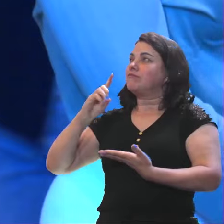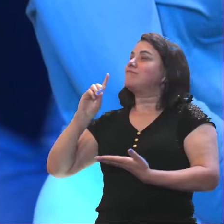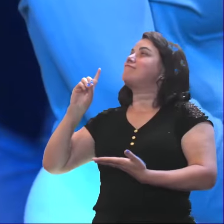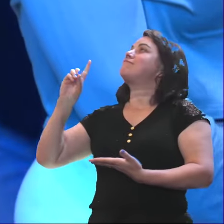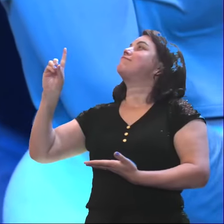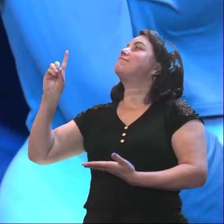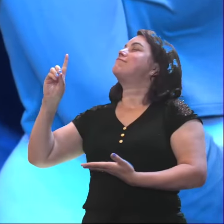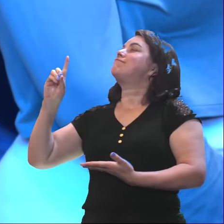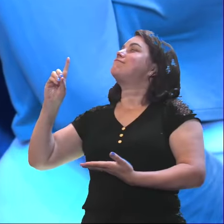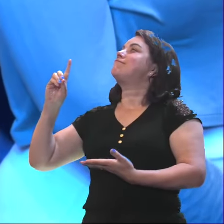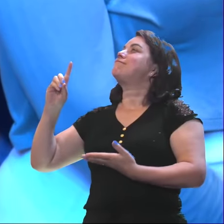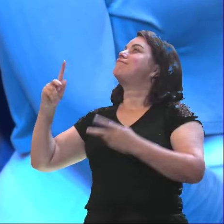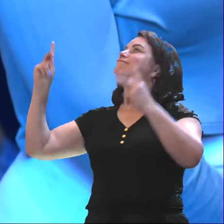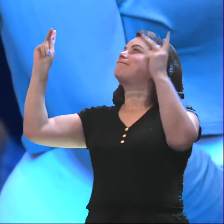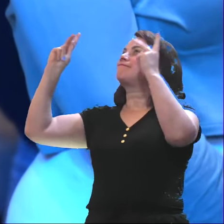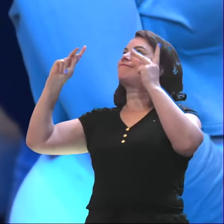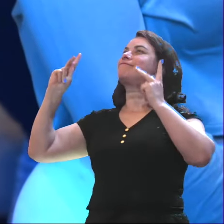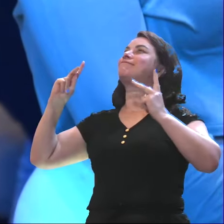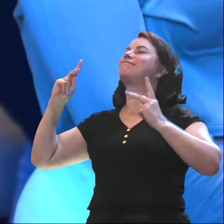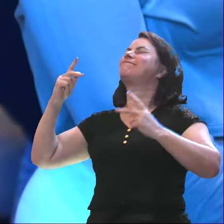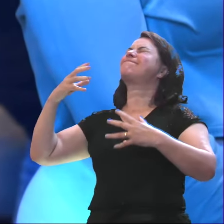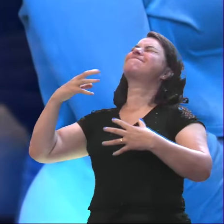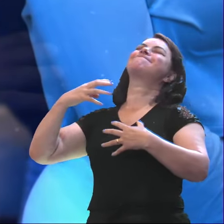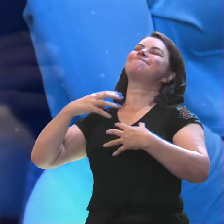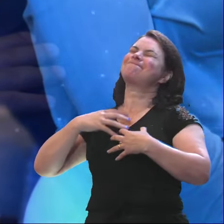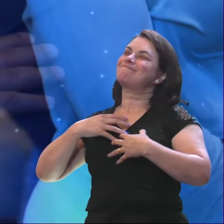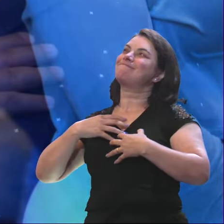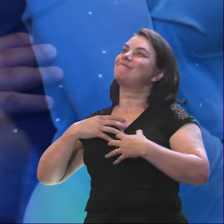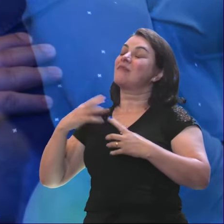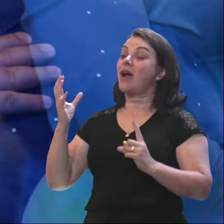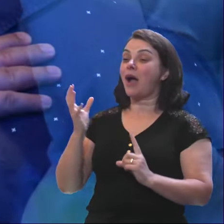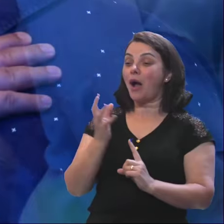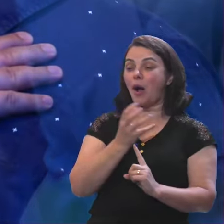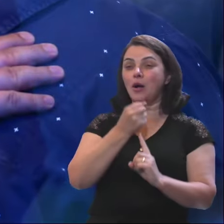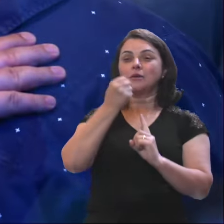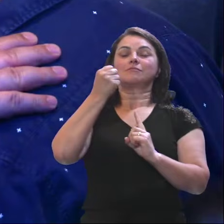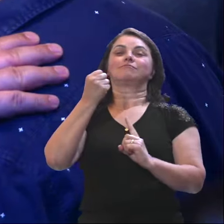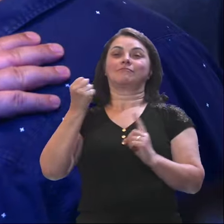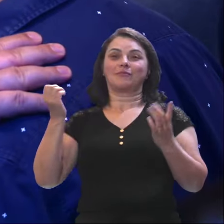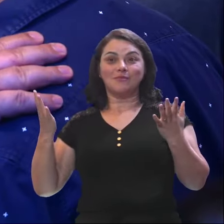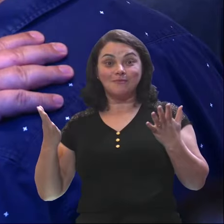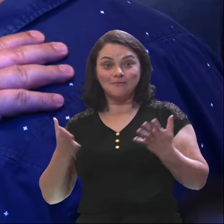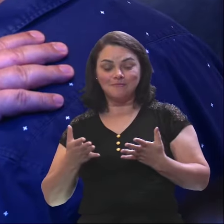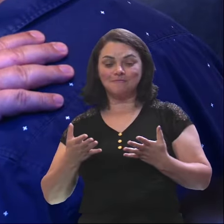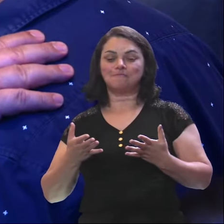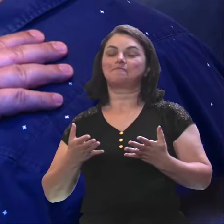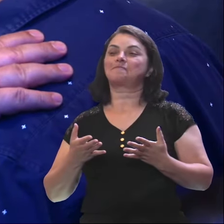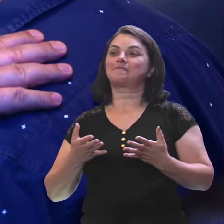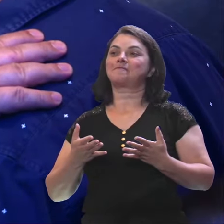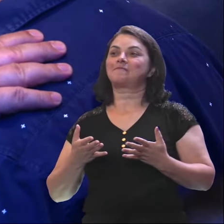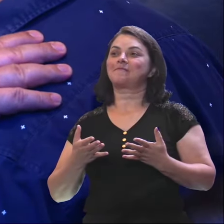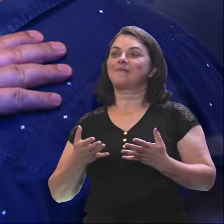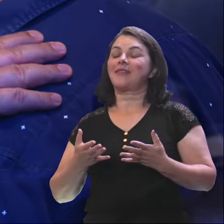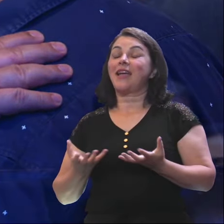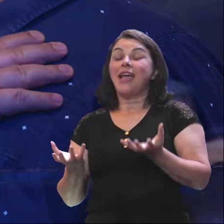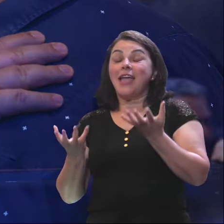tua paz me alcancem hoje neste lugar. Eu quero ser guiado por